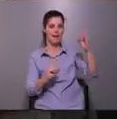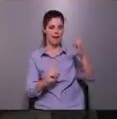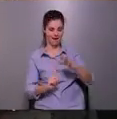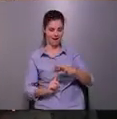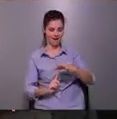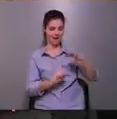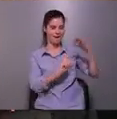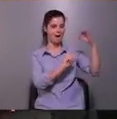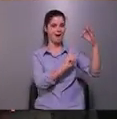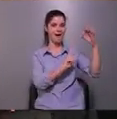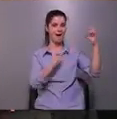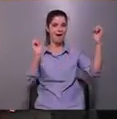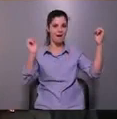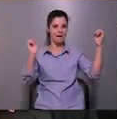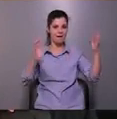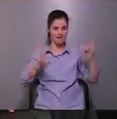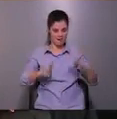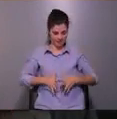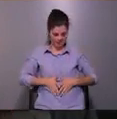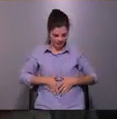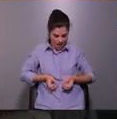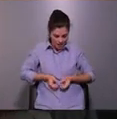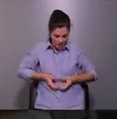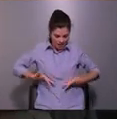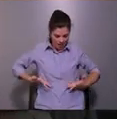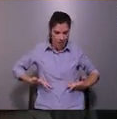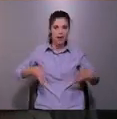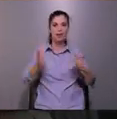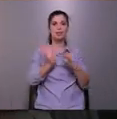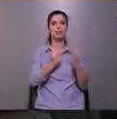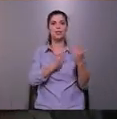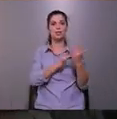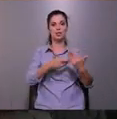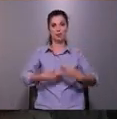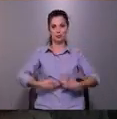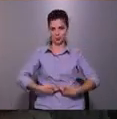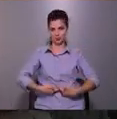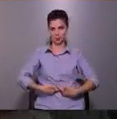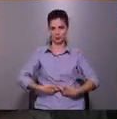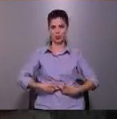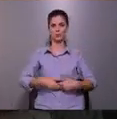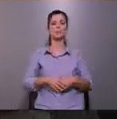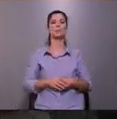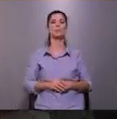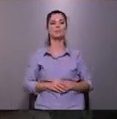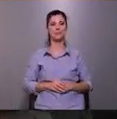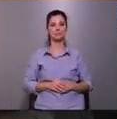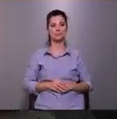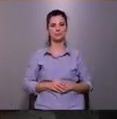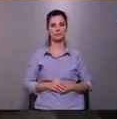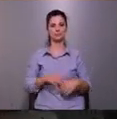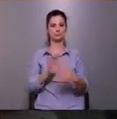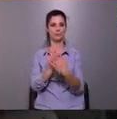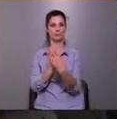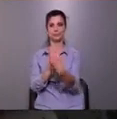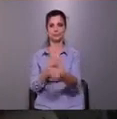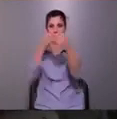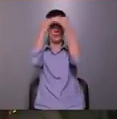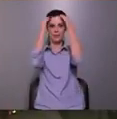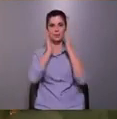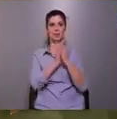bist gebenedeit unter den Frauen und gebenedeit ist die Frucht deines Leibes,